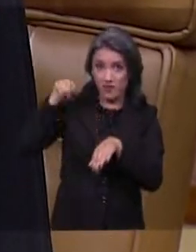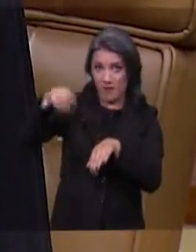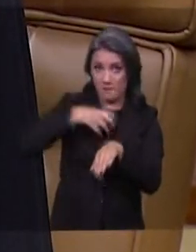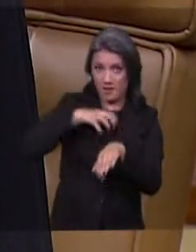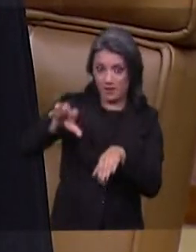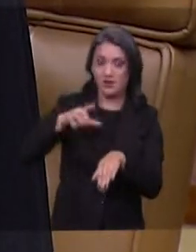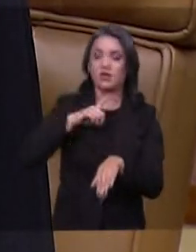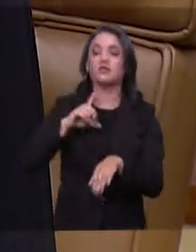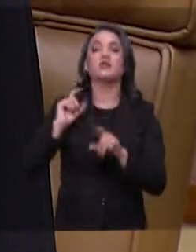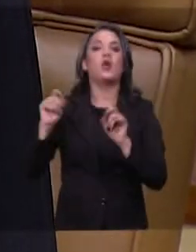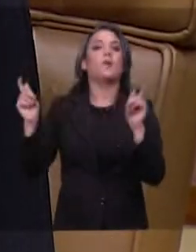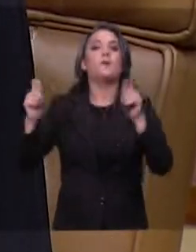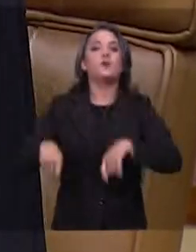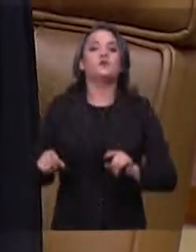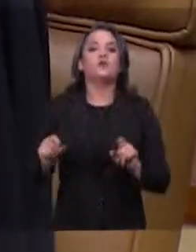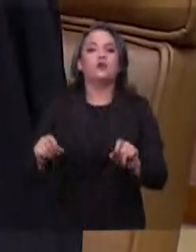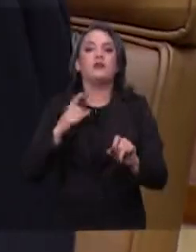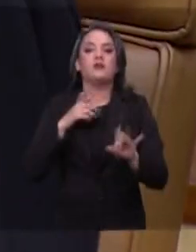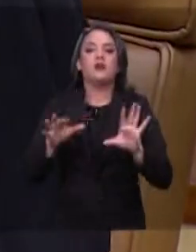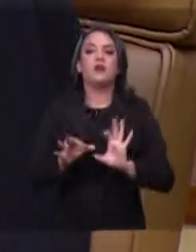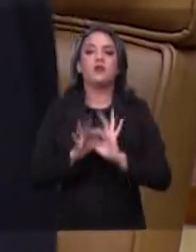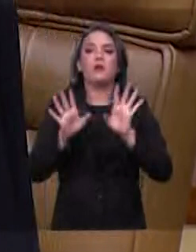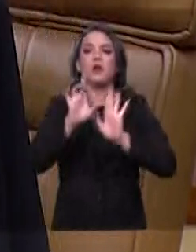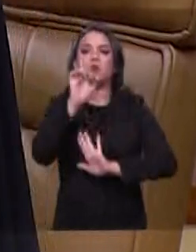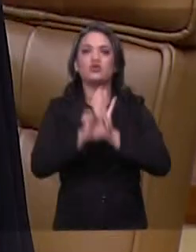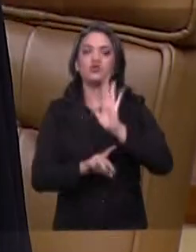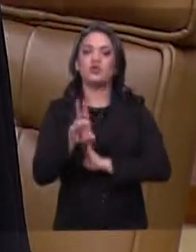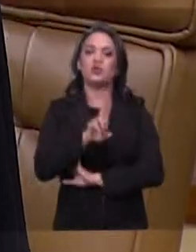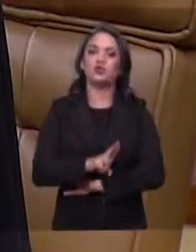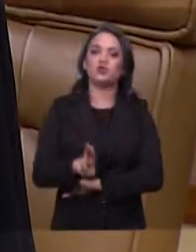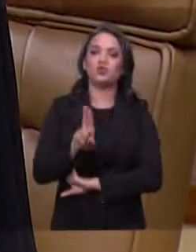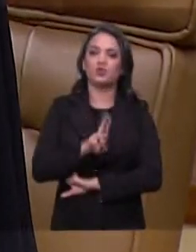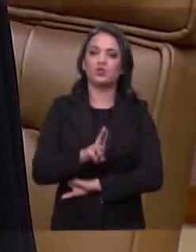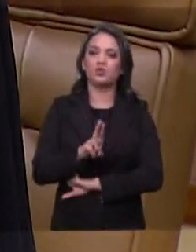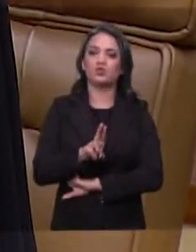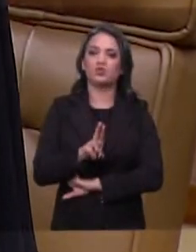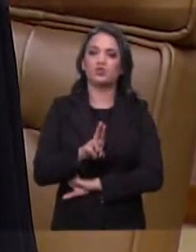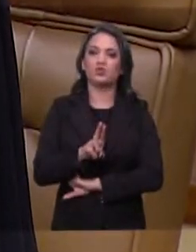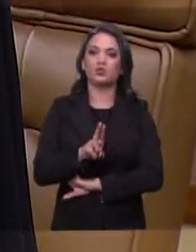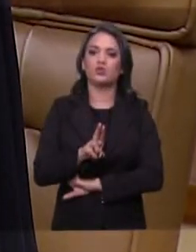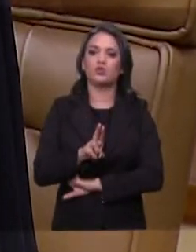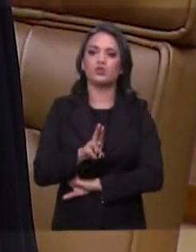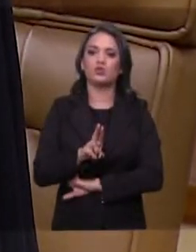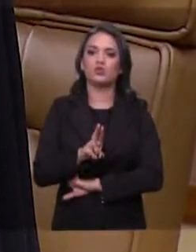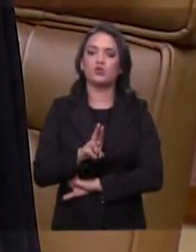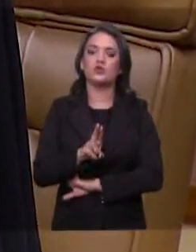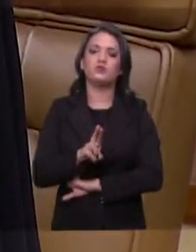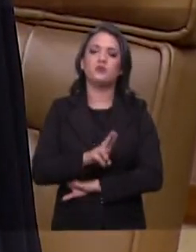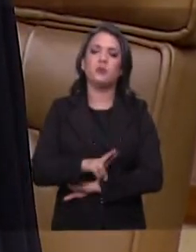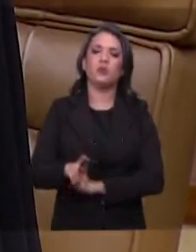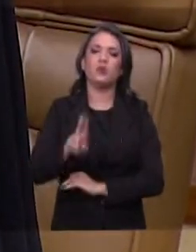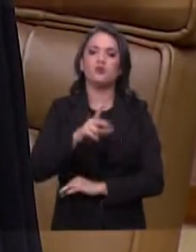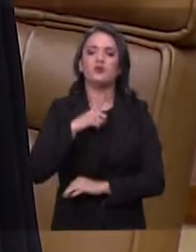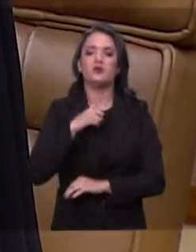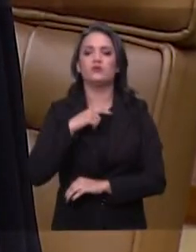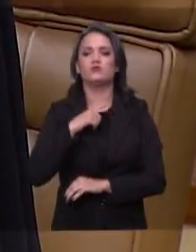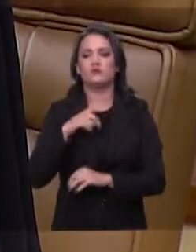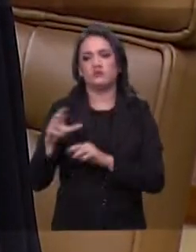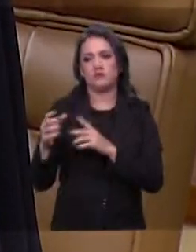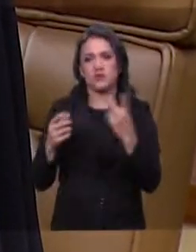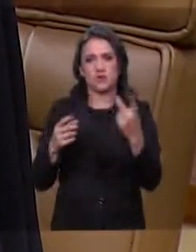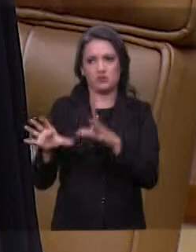desde então previu a possibilidade de concessão do direito de uso para áreas denominadas de fundos de passos ou